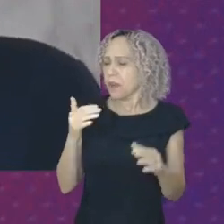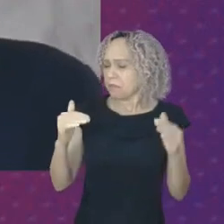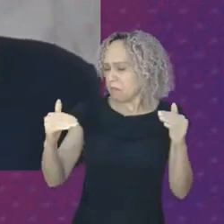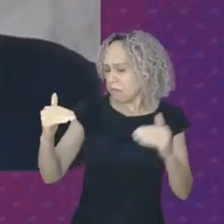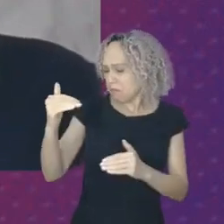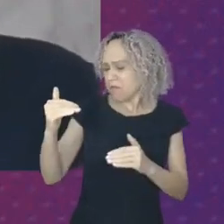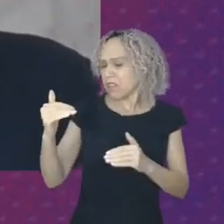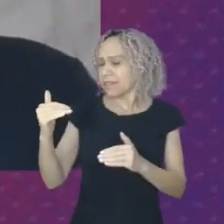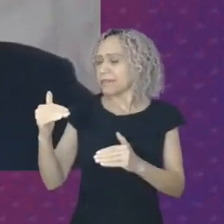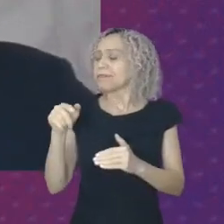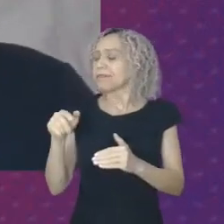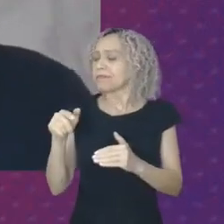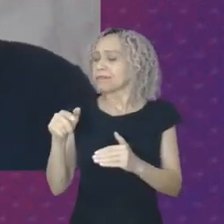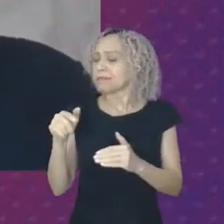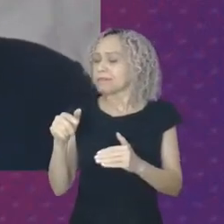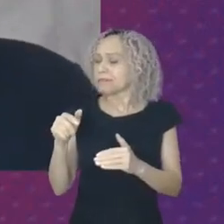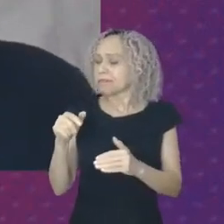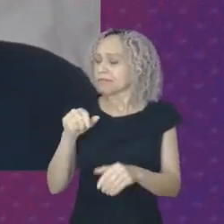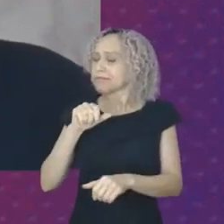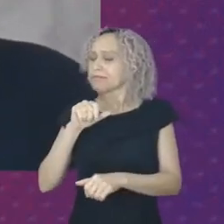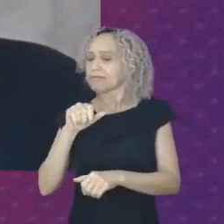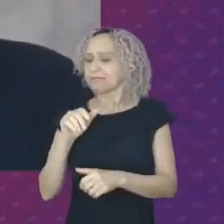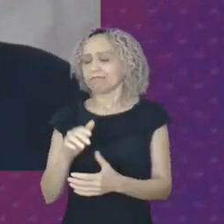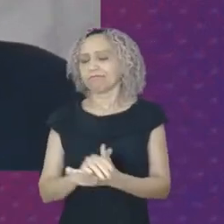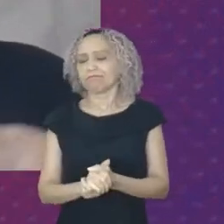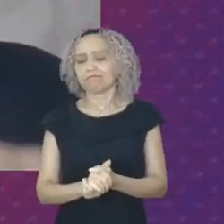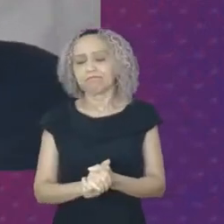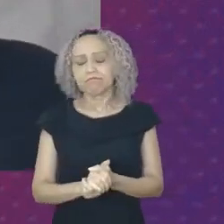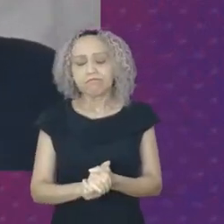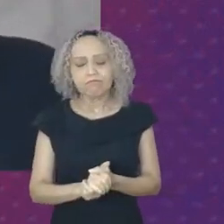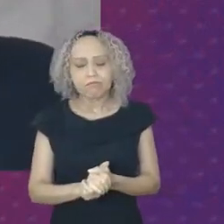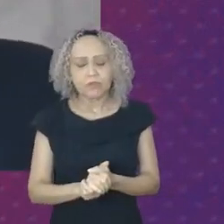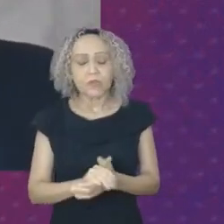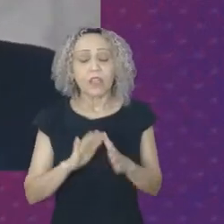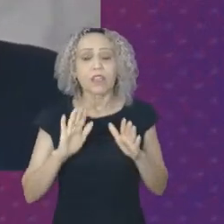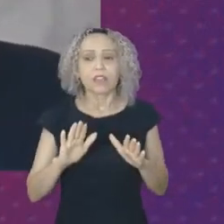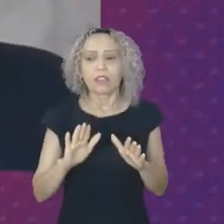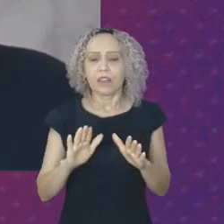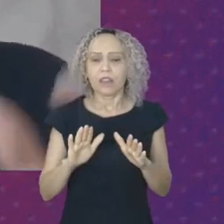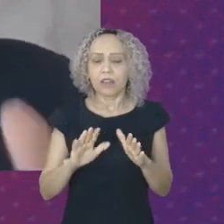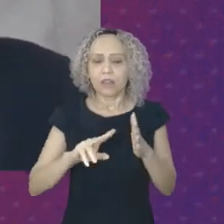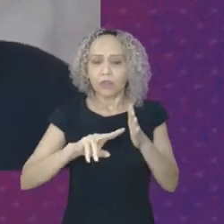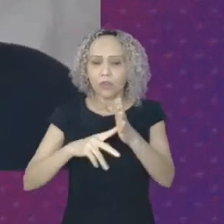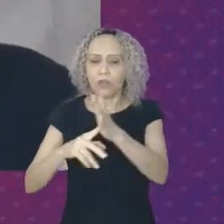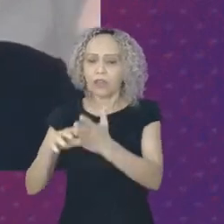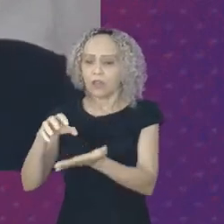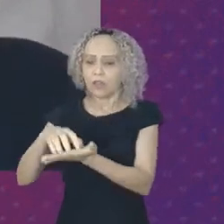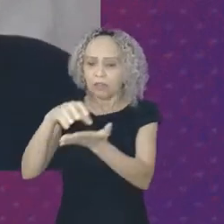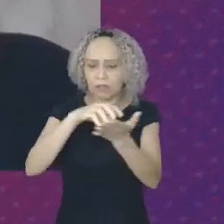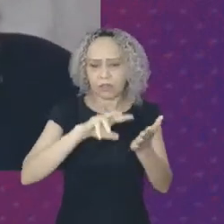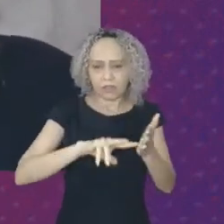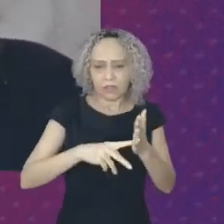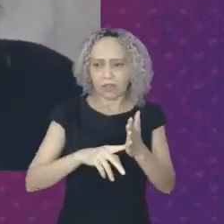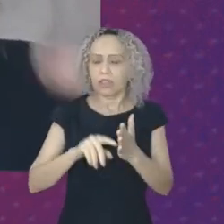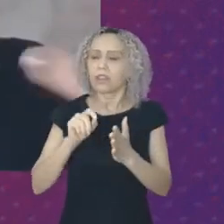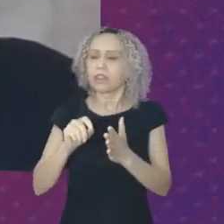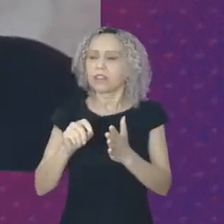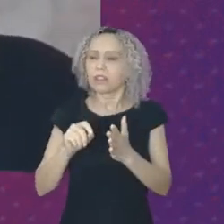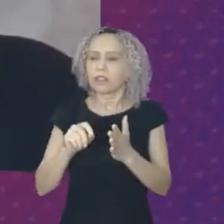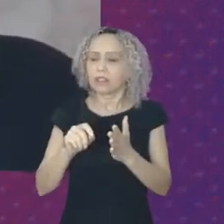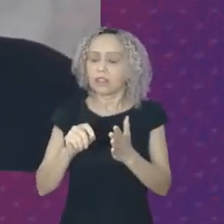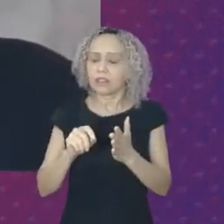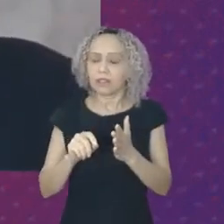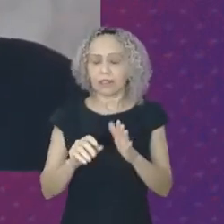precisa ser barrado. E uma reivindicação forte de todas as centrais sindicais do país entregues para o